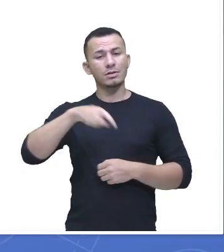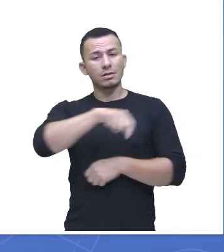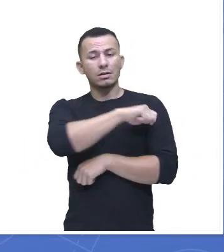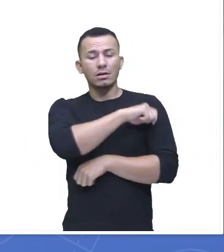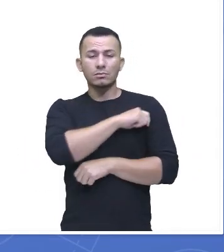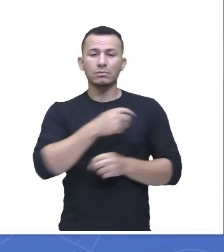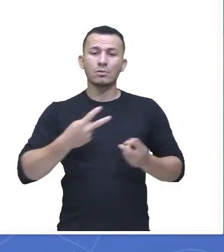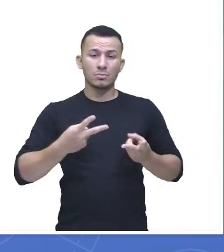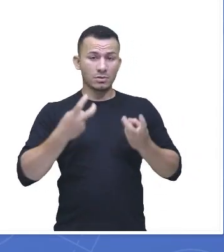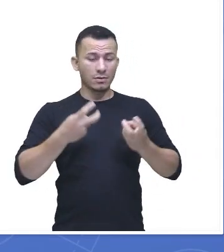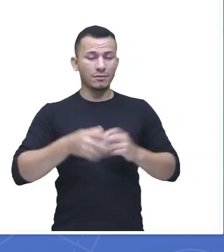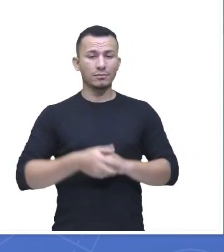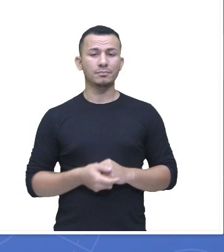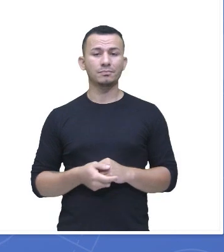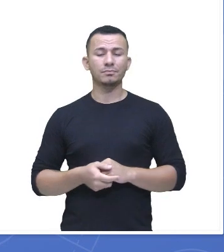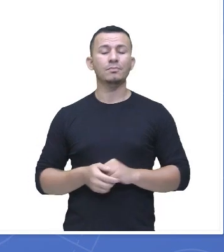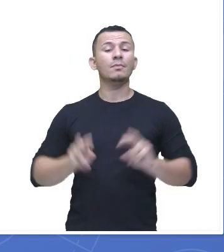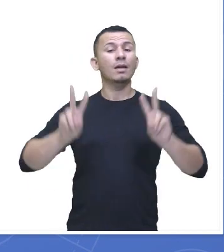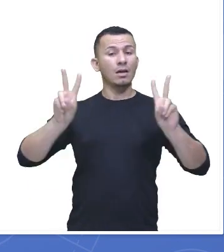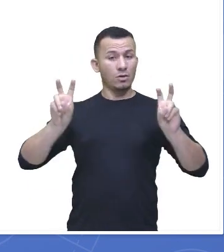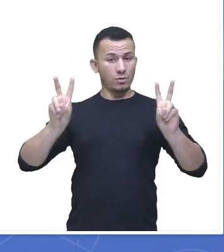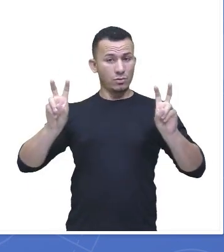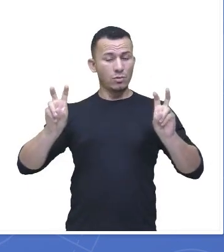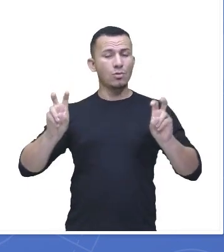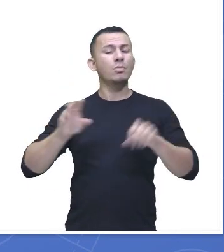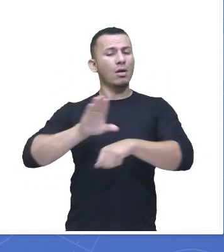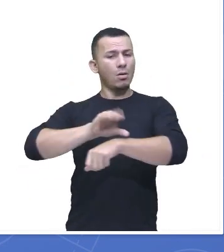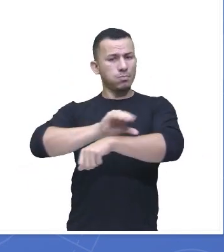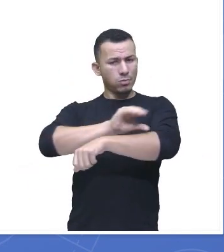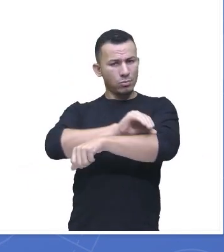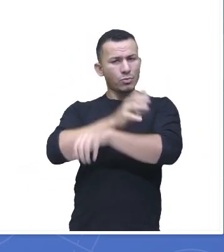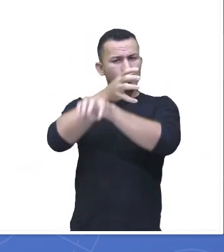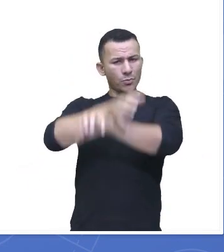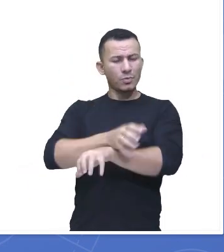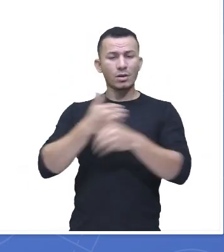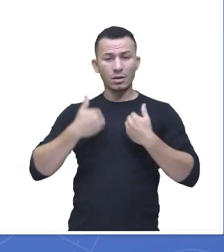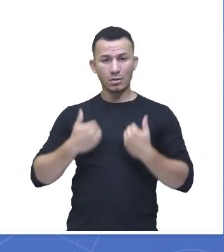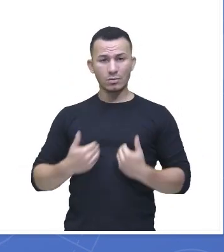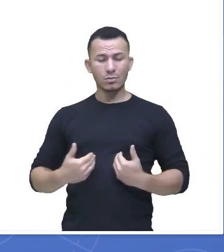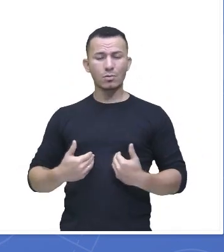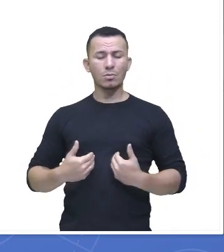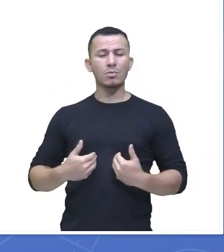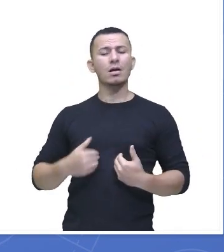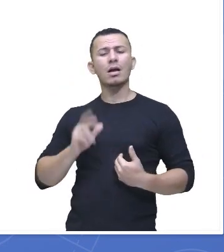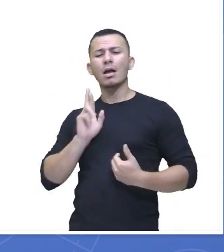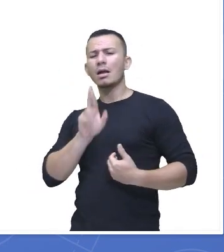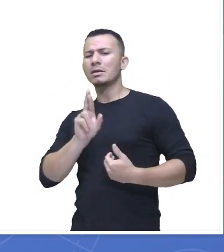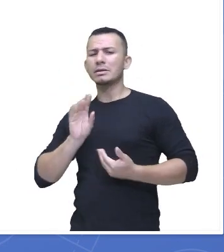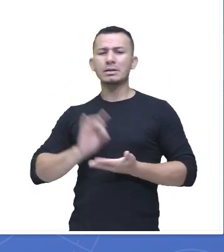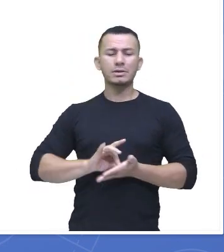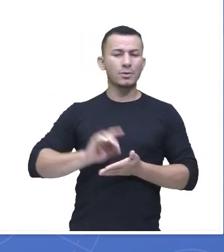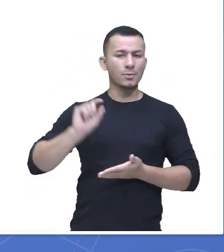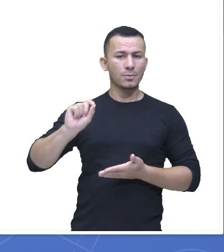diz assim: a respeito do músculo estriado esquelético, podemos afirmar que...